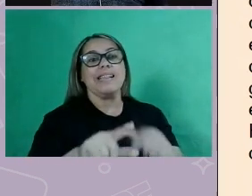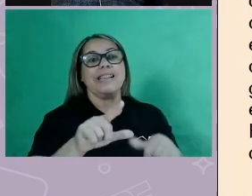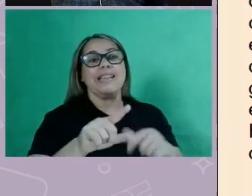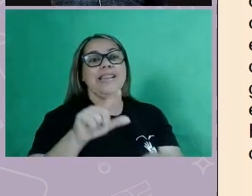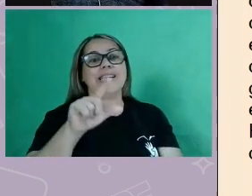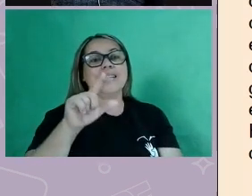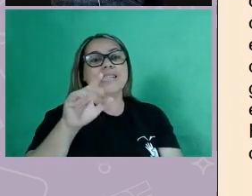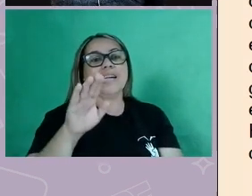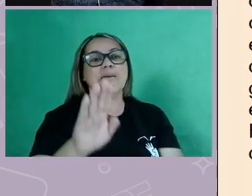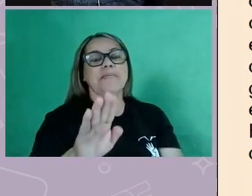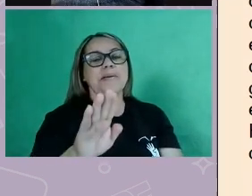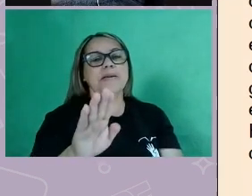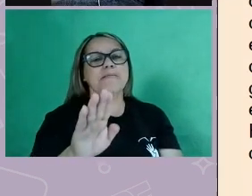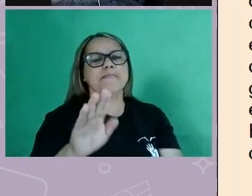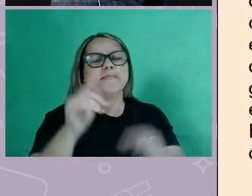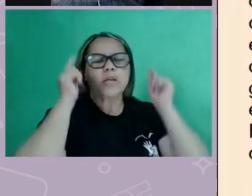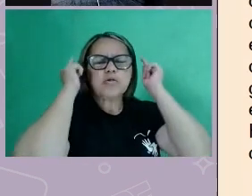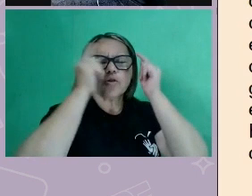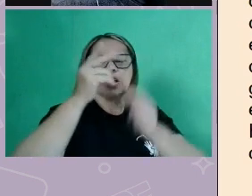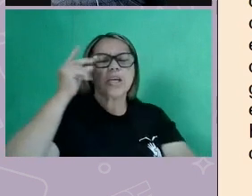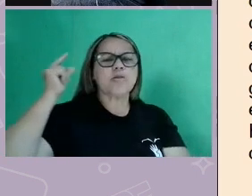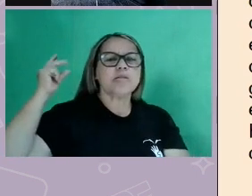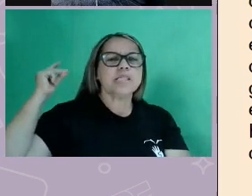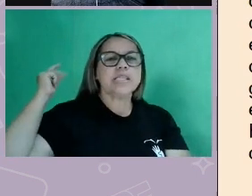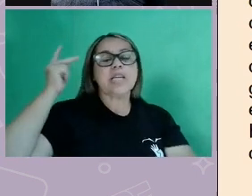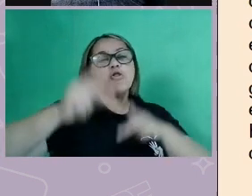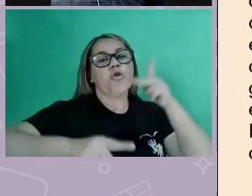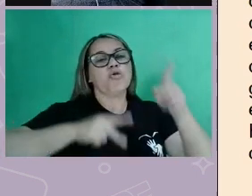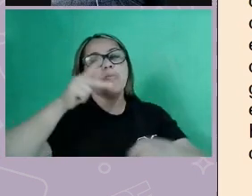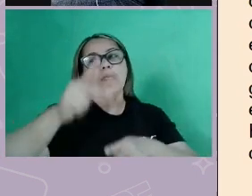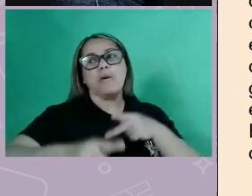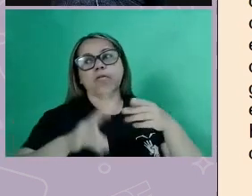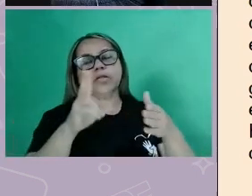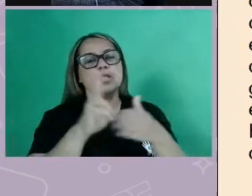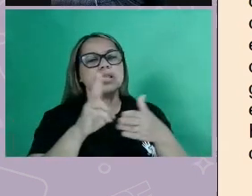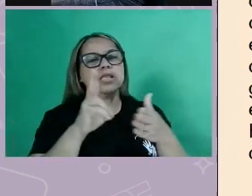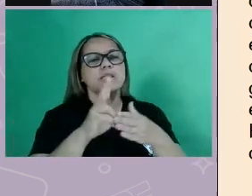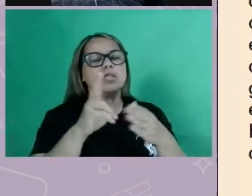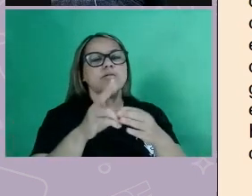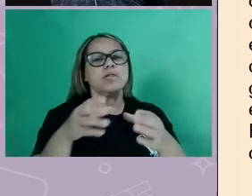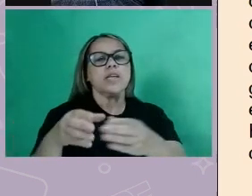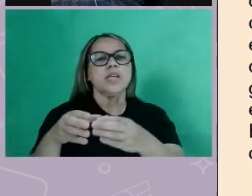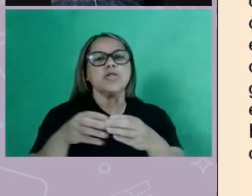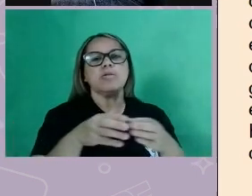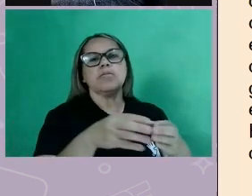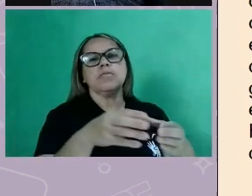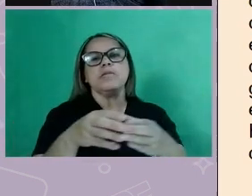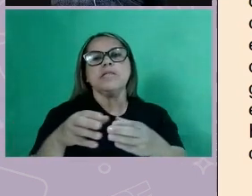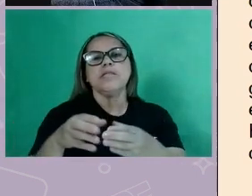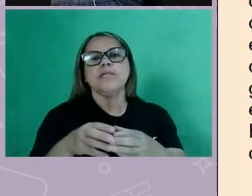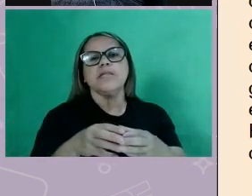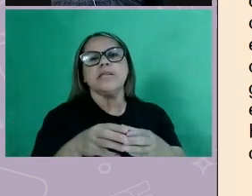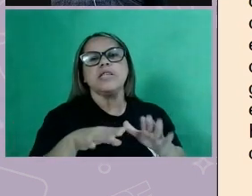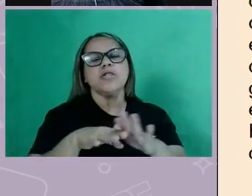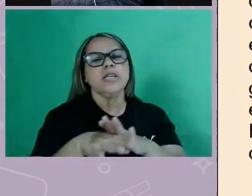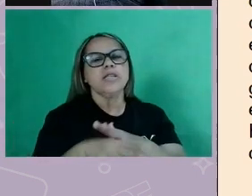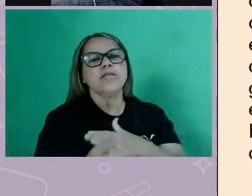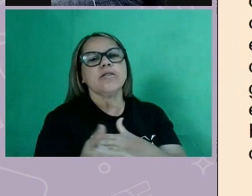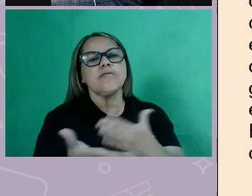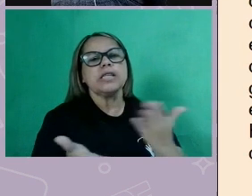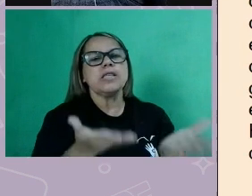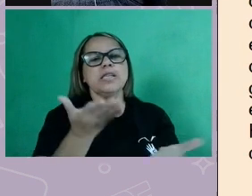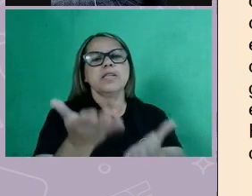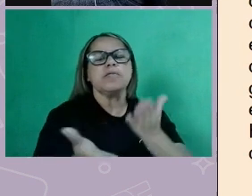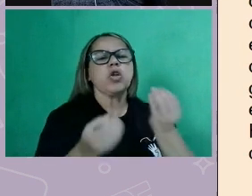para os gregos antigos os povos indígenas e as comunidades tradicionais trata-se da maneira como se